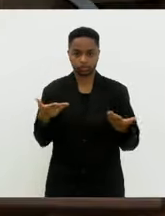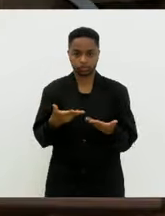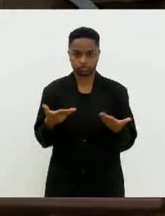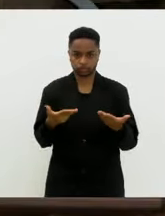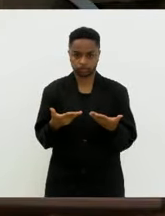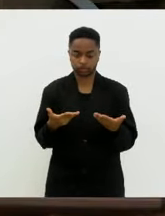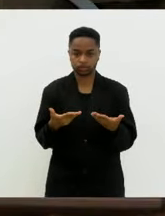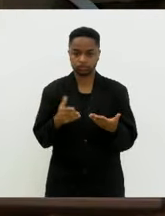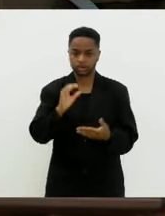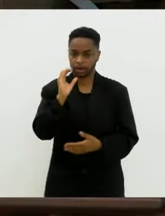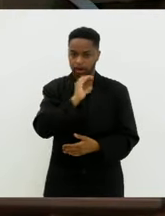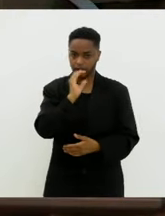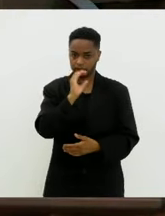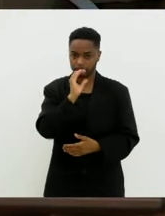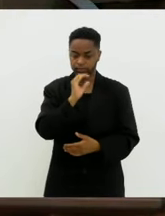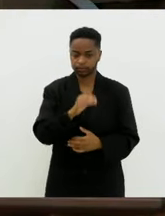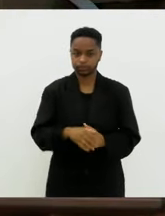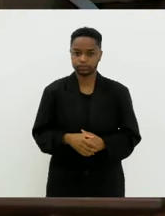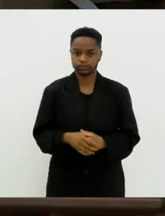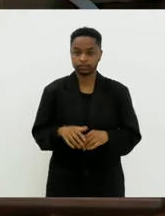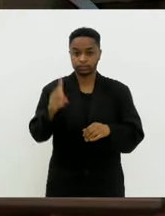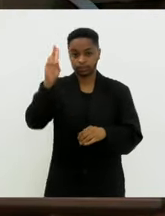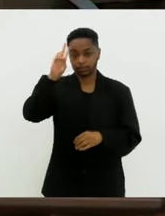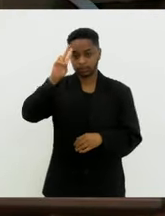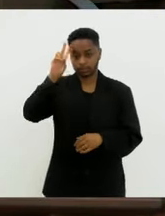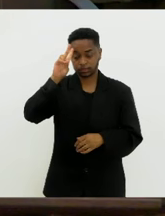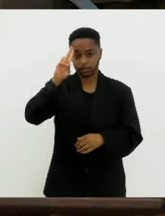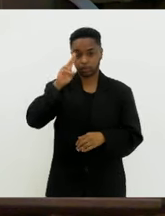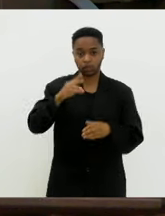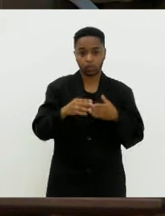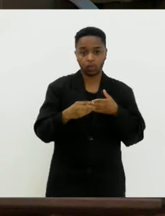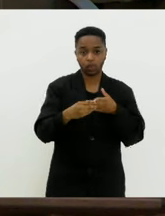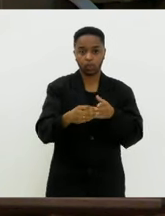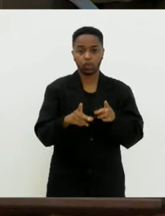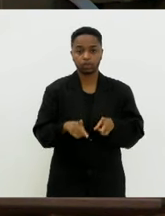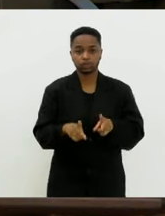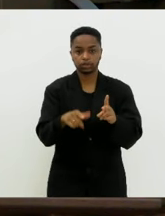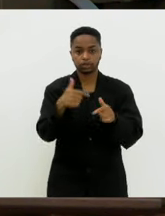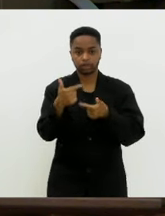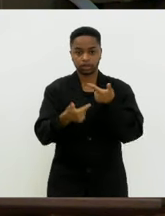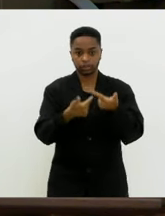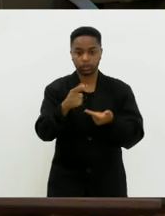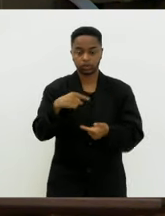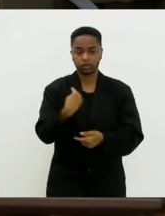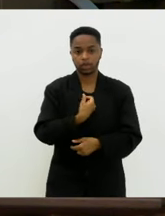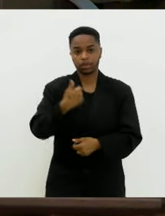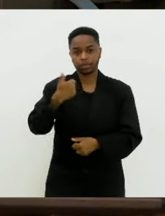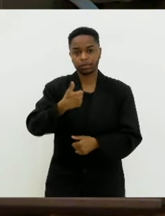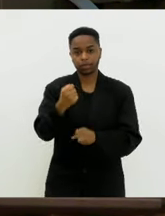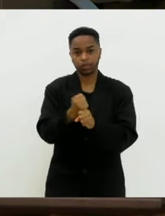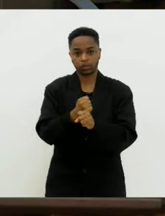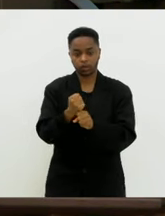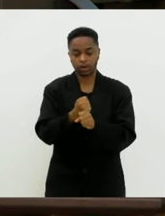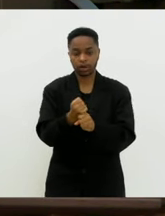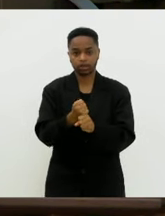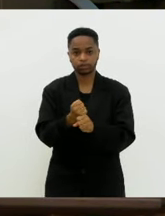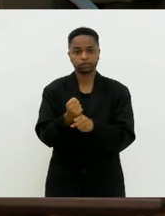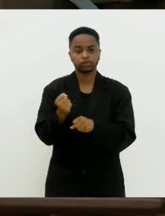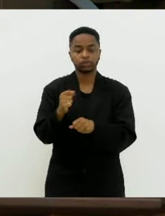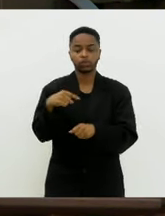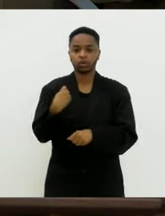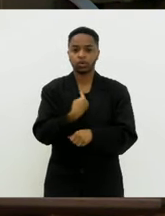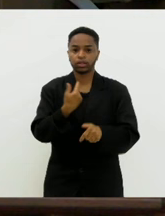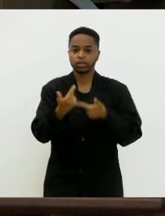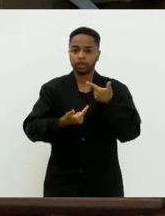será muito breve, rememorando a condução dos trabalhos, companheira Renata, do nosso primeiro ano de mandato, em que eu tive o privilégio de